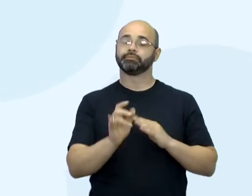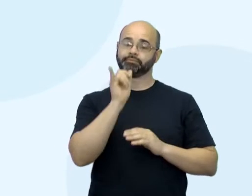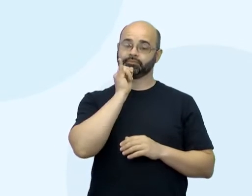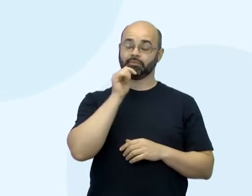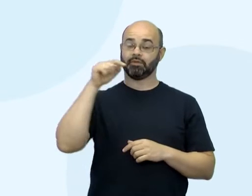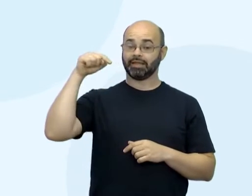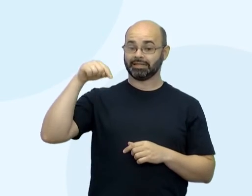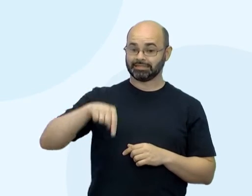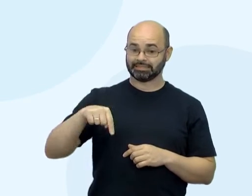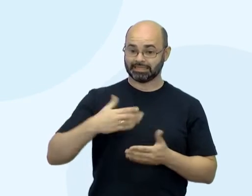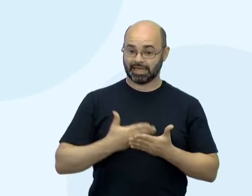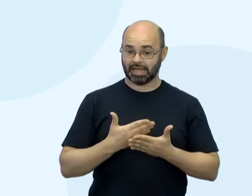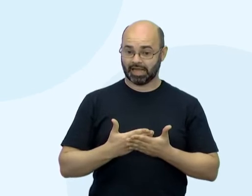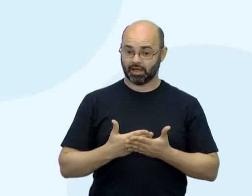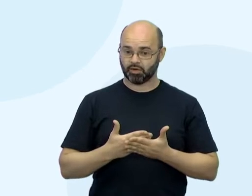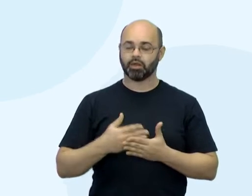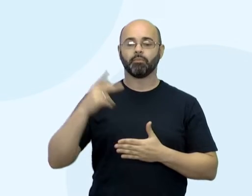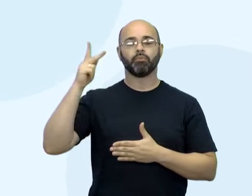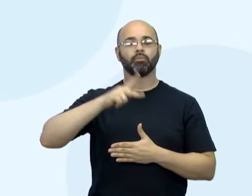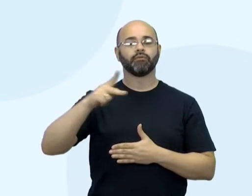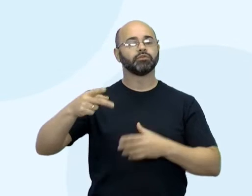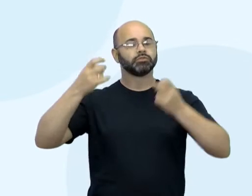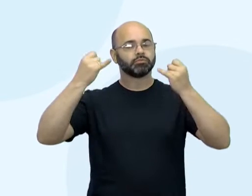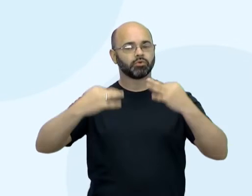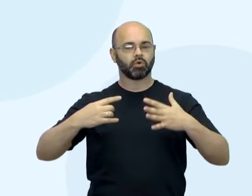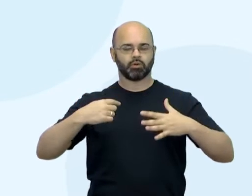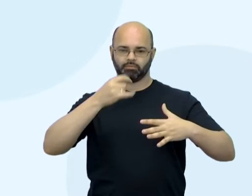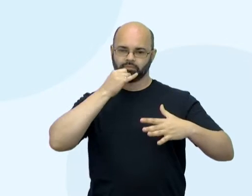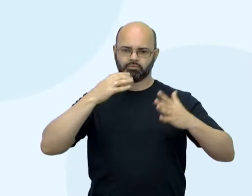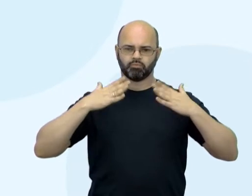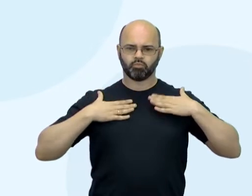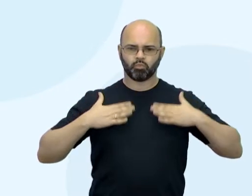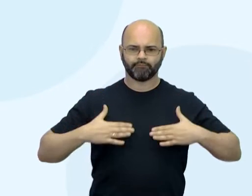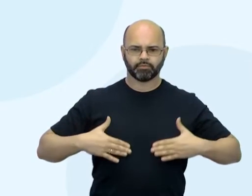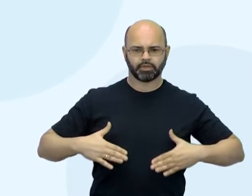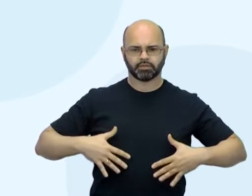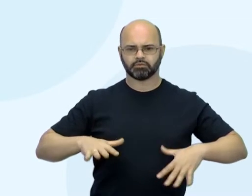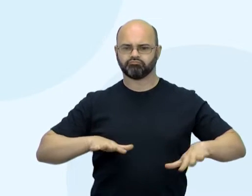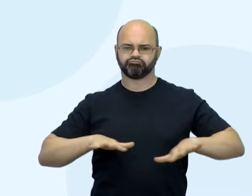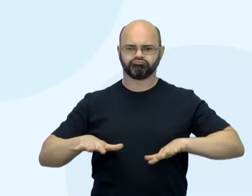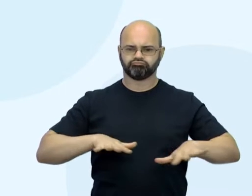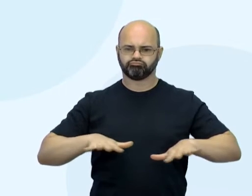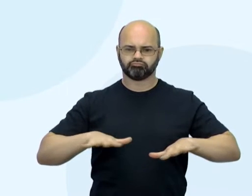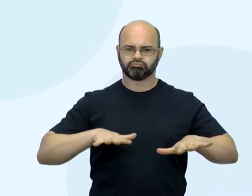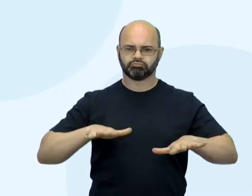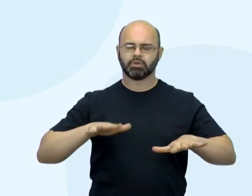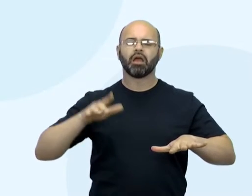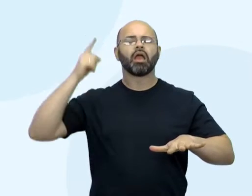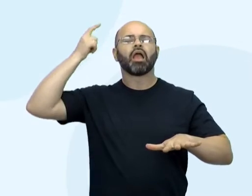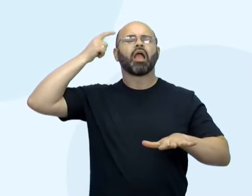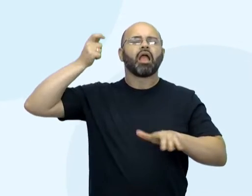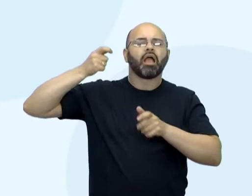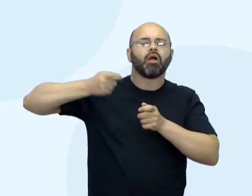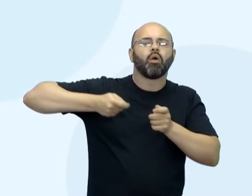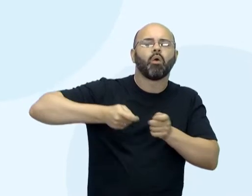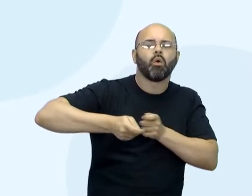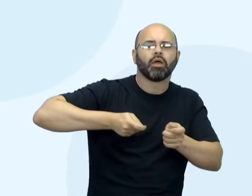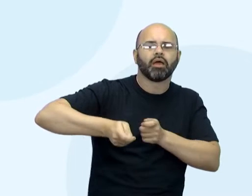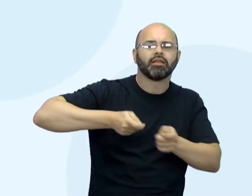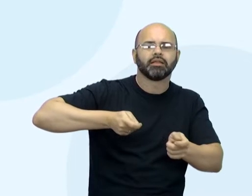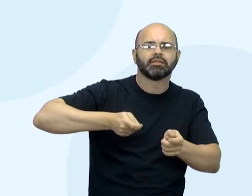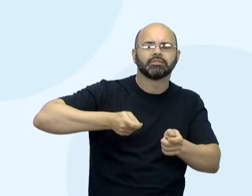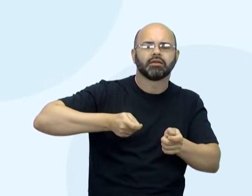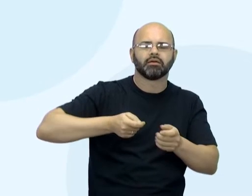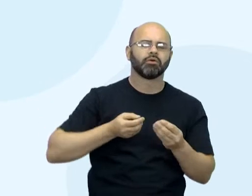quem coordena a nossa movimentação. Qual? Na aula passada, mas como exemplo. Nossa